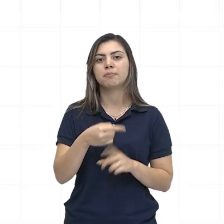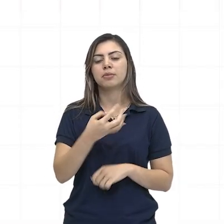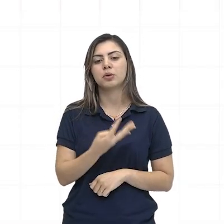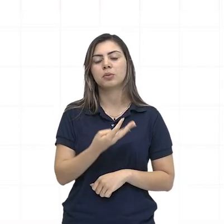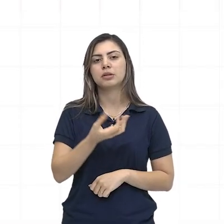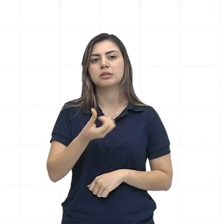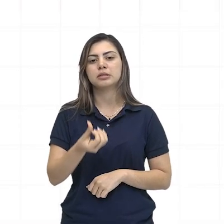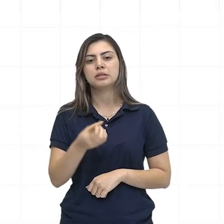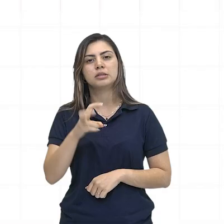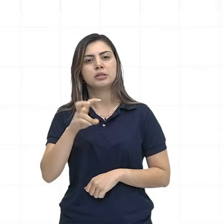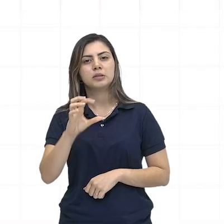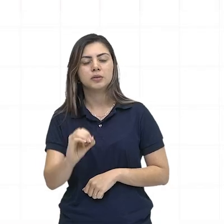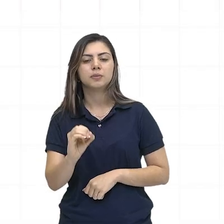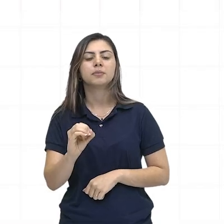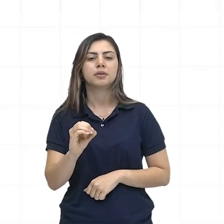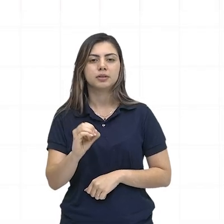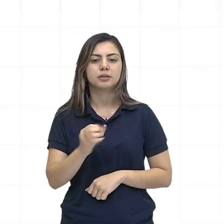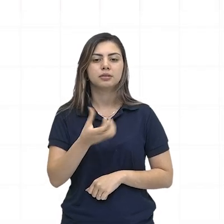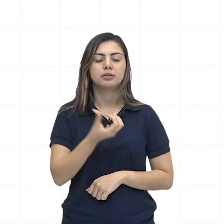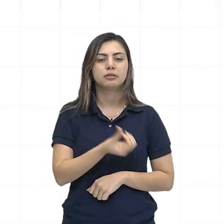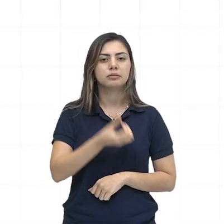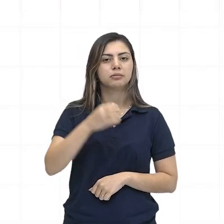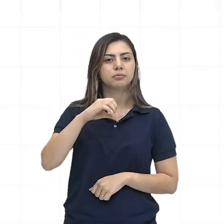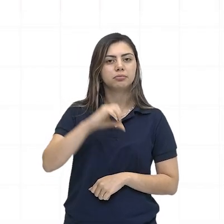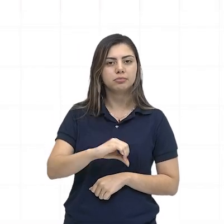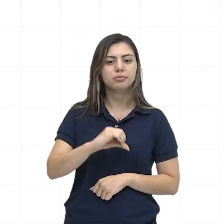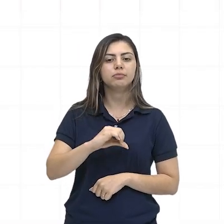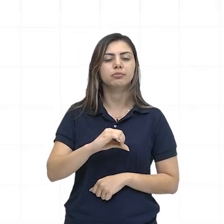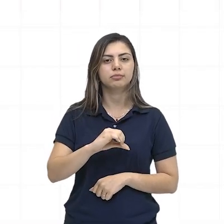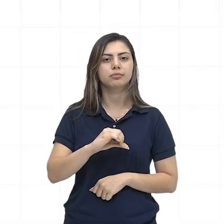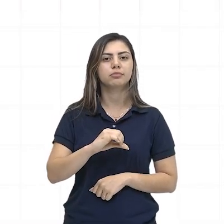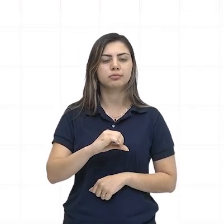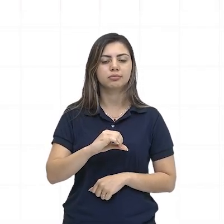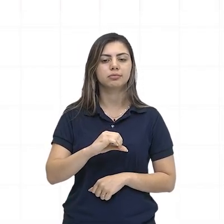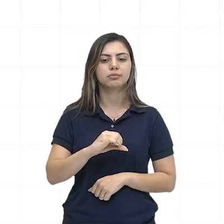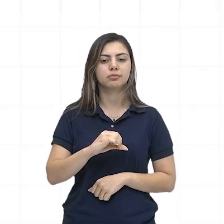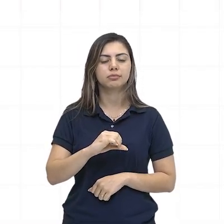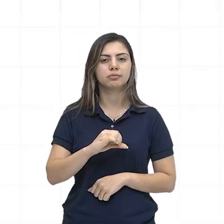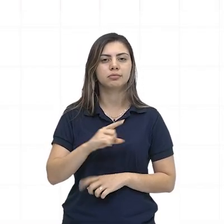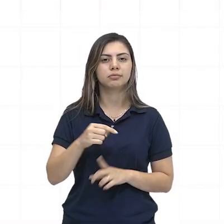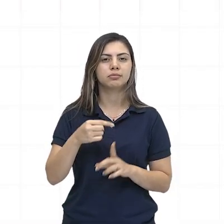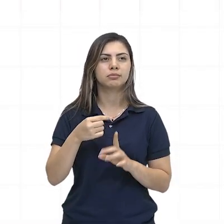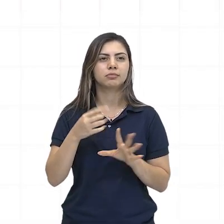46, 50, 69,